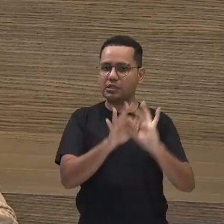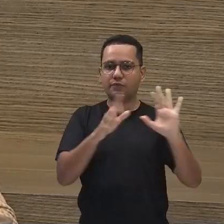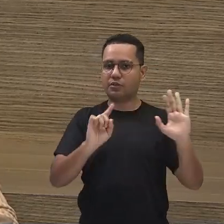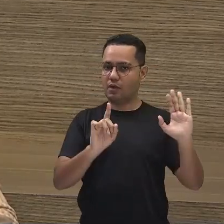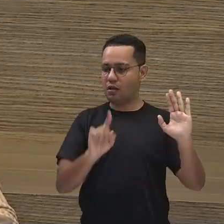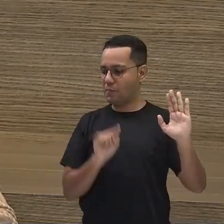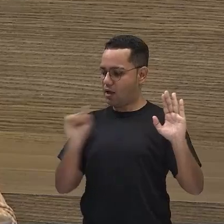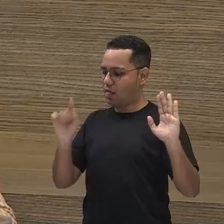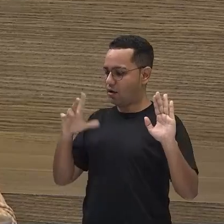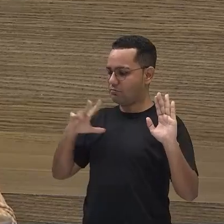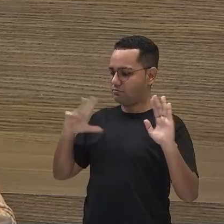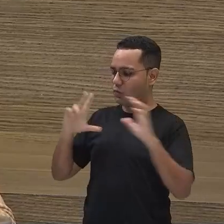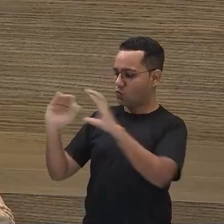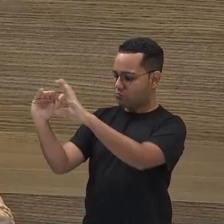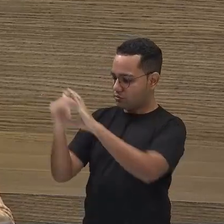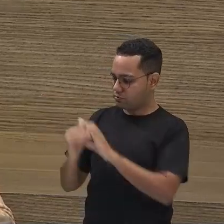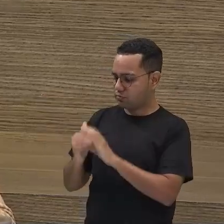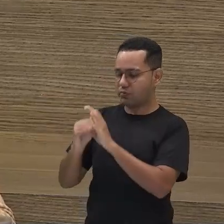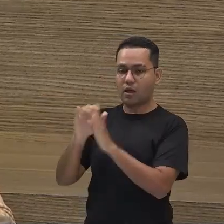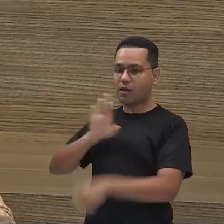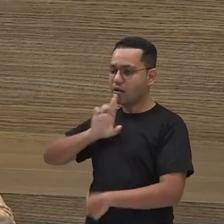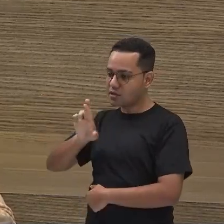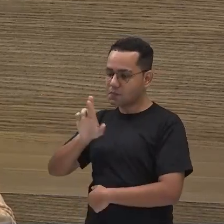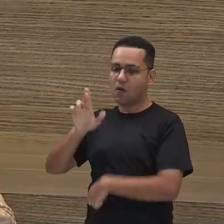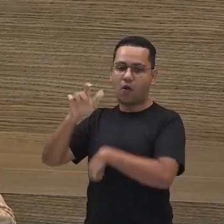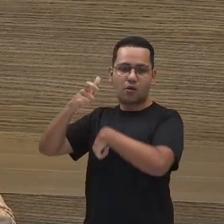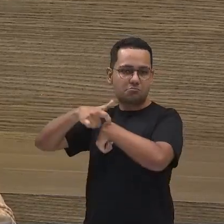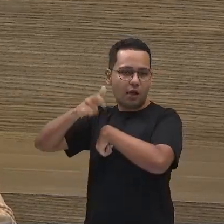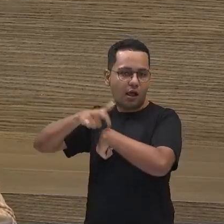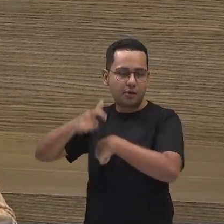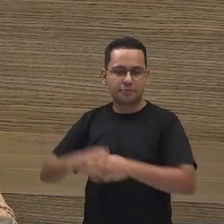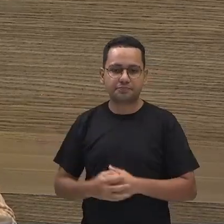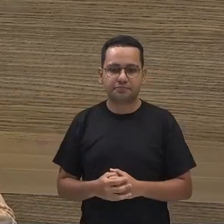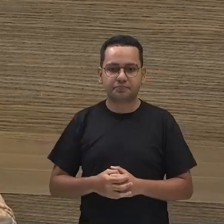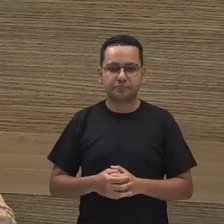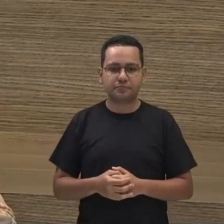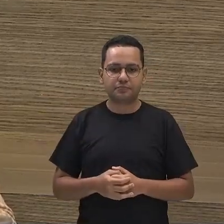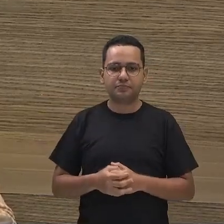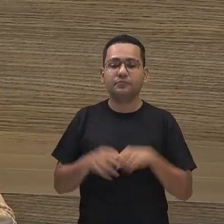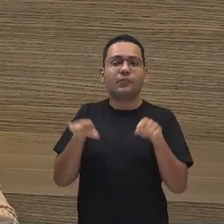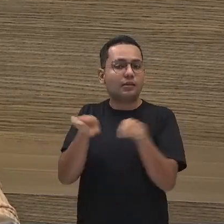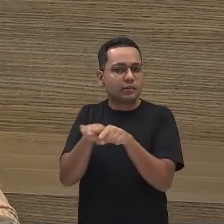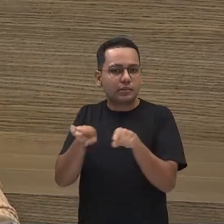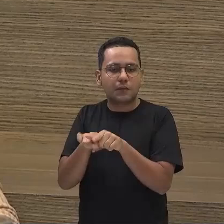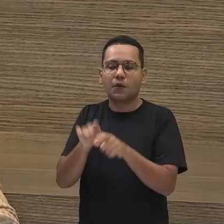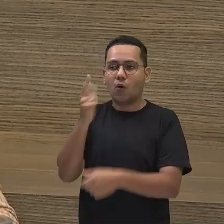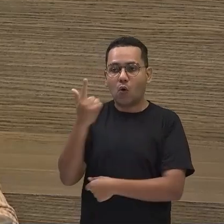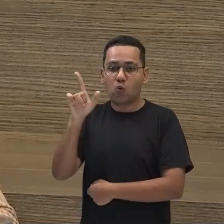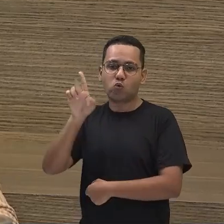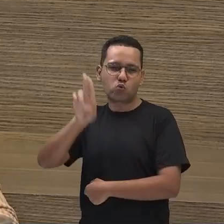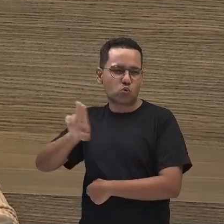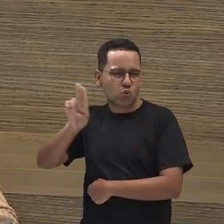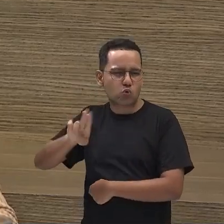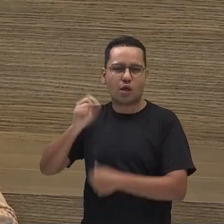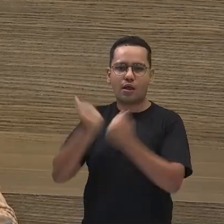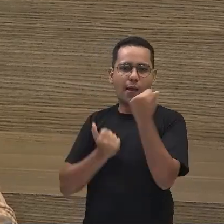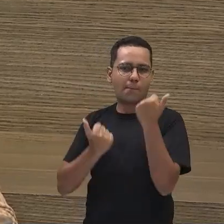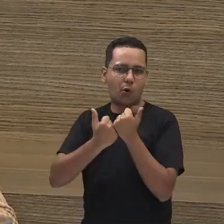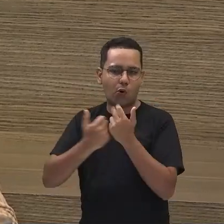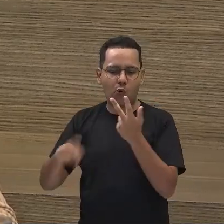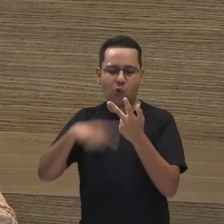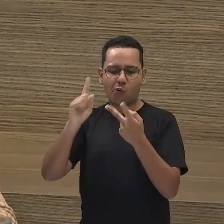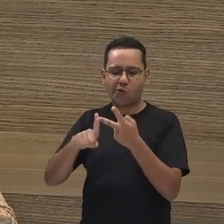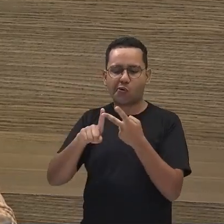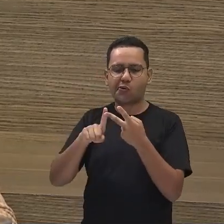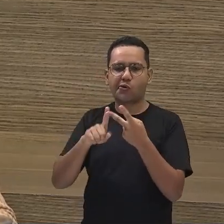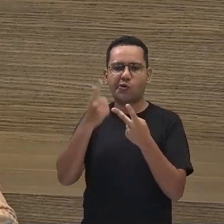privado, o professor vai lhe responder de imediato. Não só o professor, como os usuários com moderação, suporte, você me atende, você